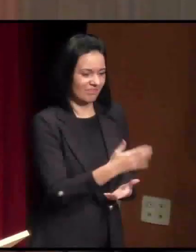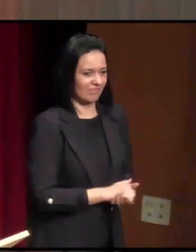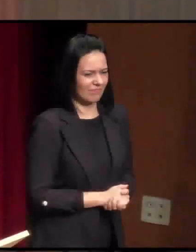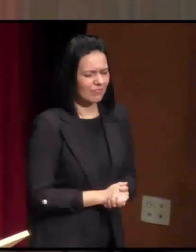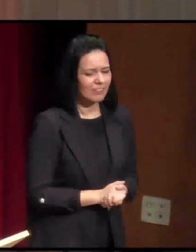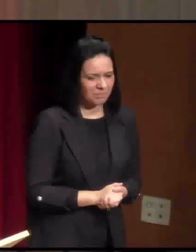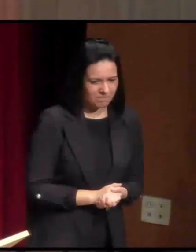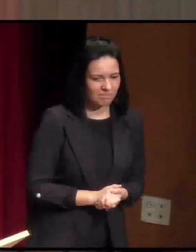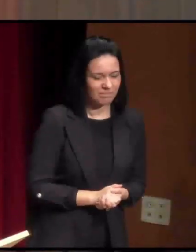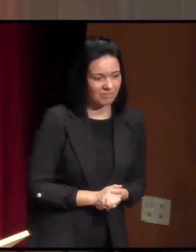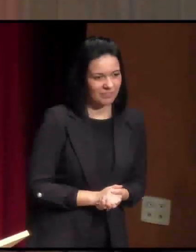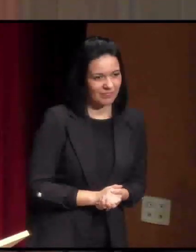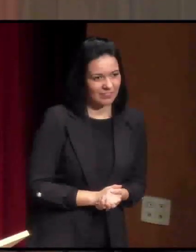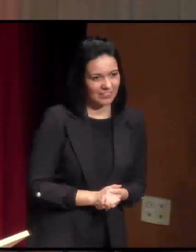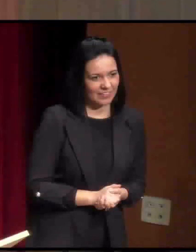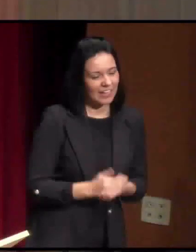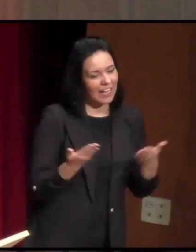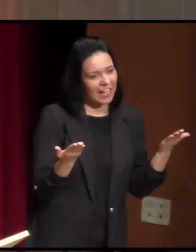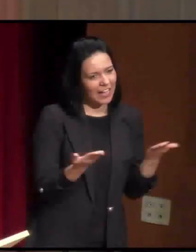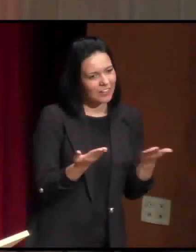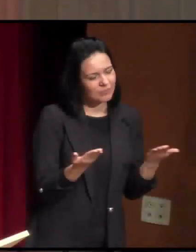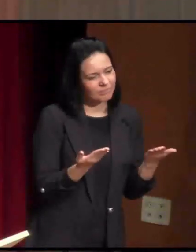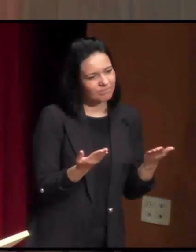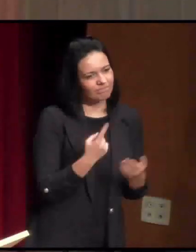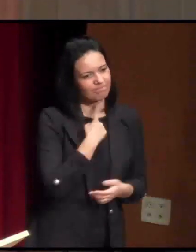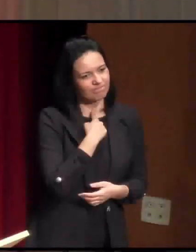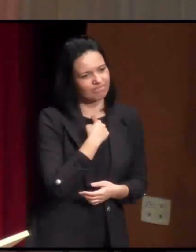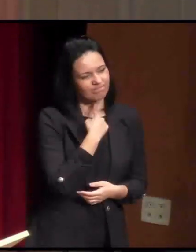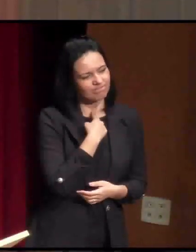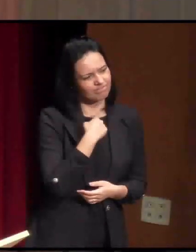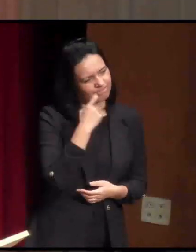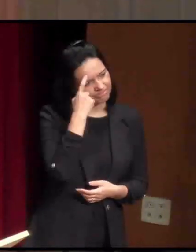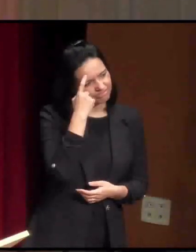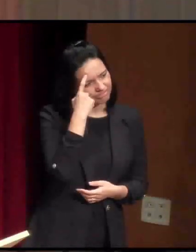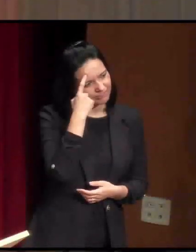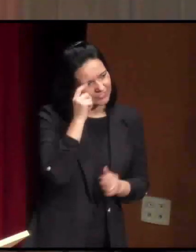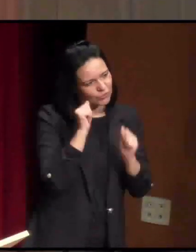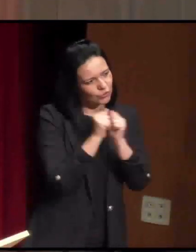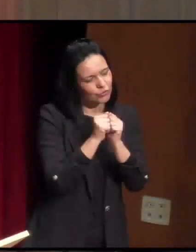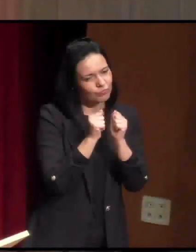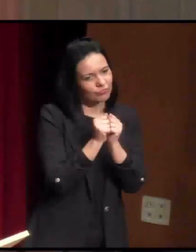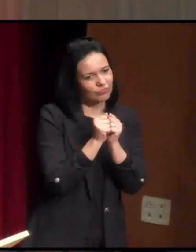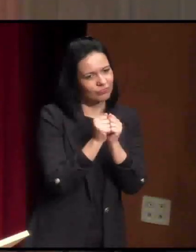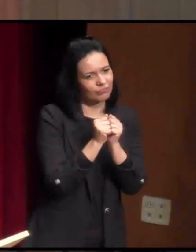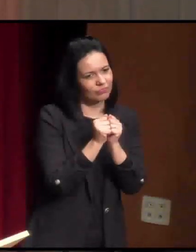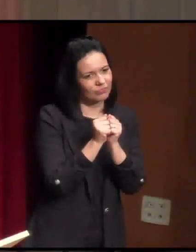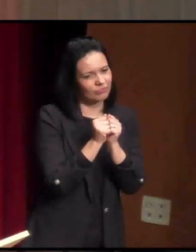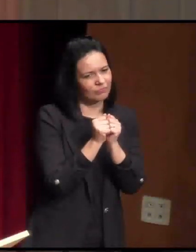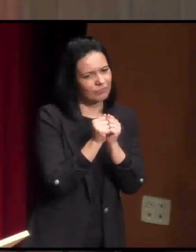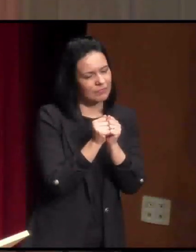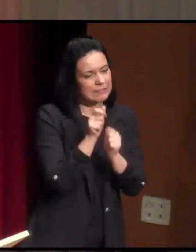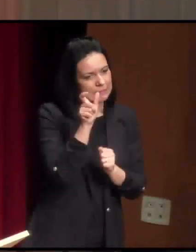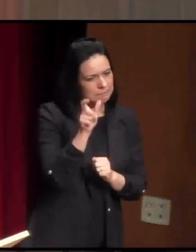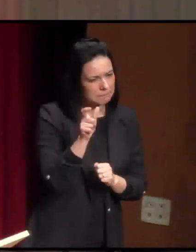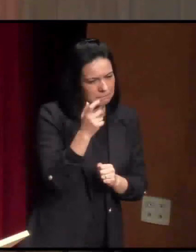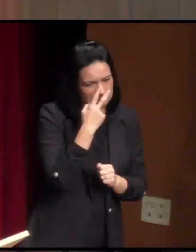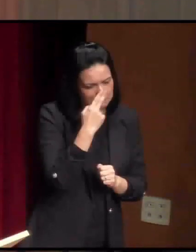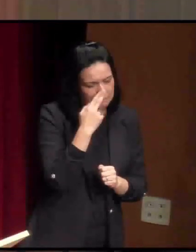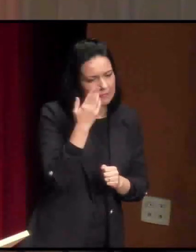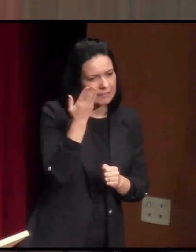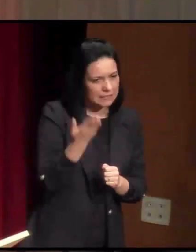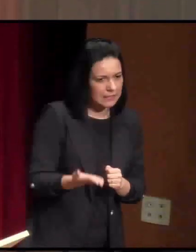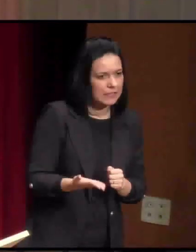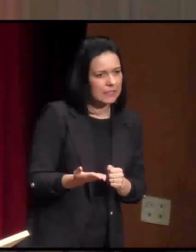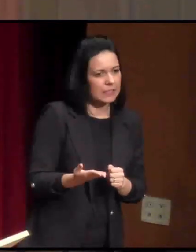Eu queria fazer um gancho aqui, pegar um paralelo, porque Deve ter sido muito difícil para você, né? Você